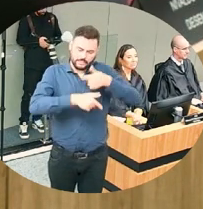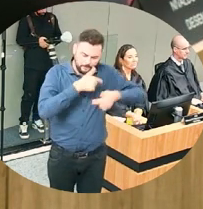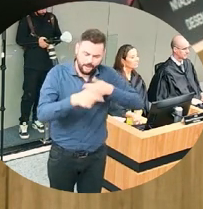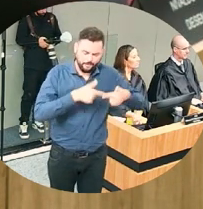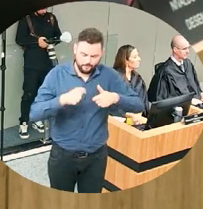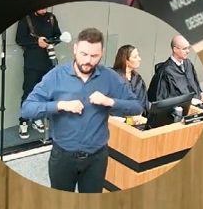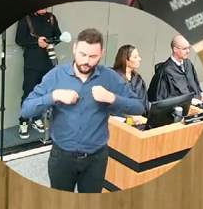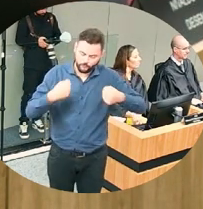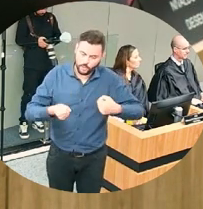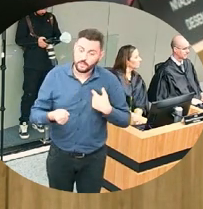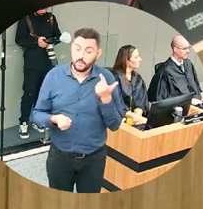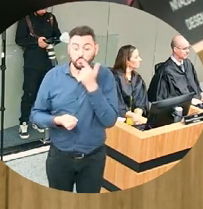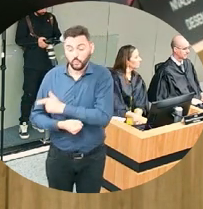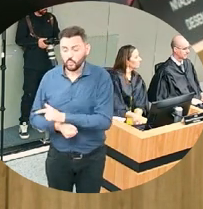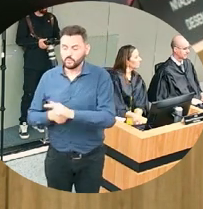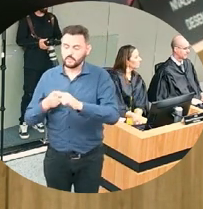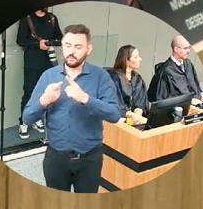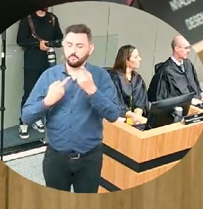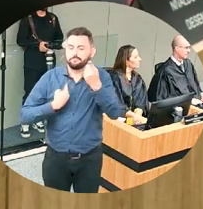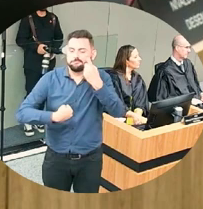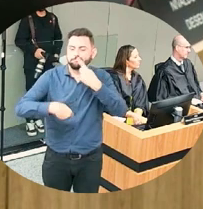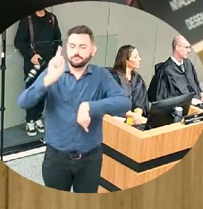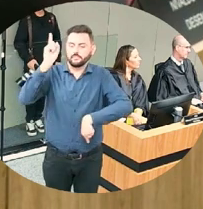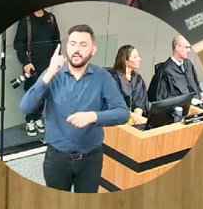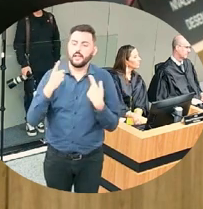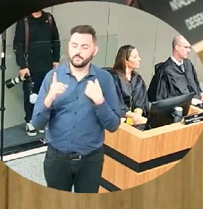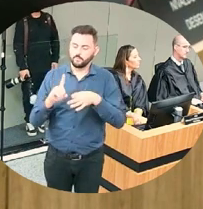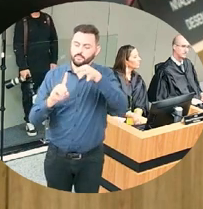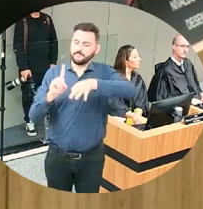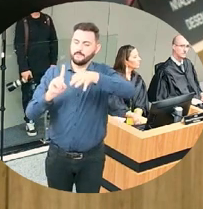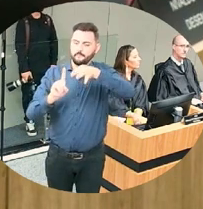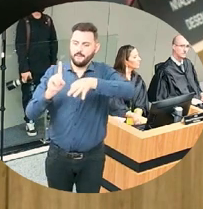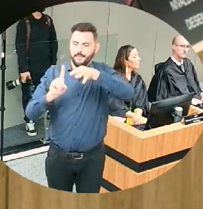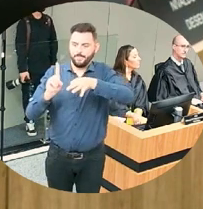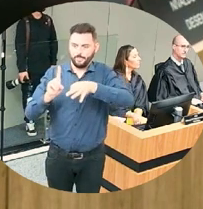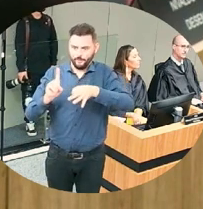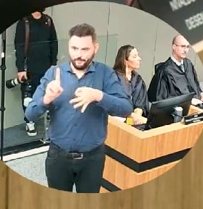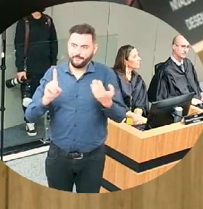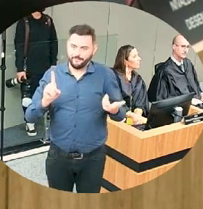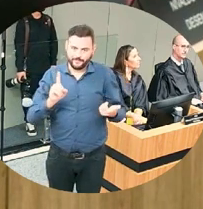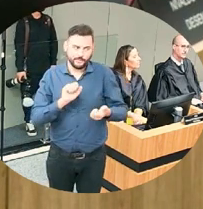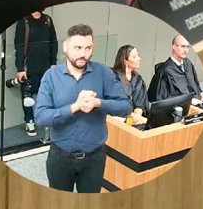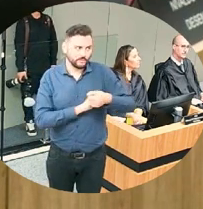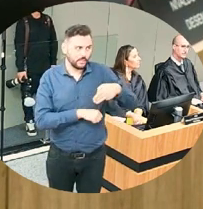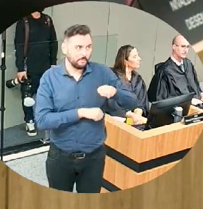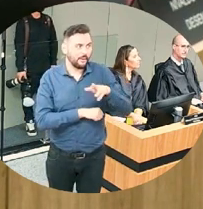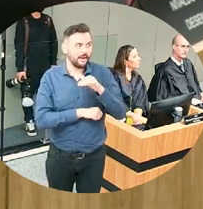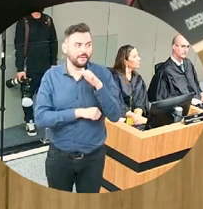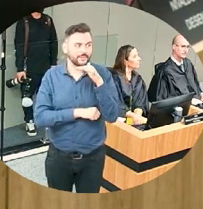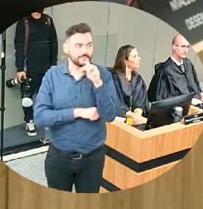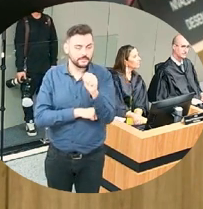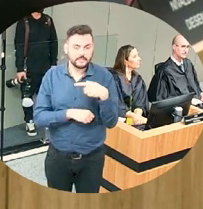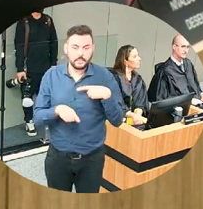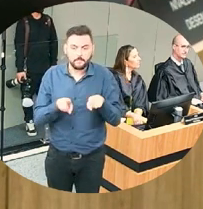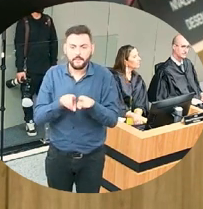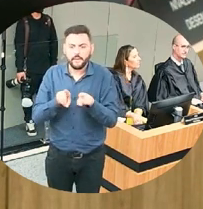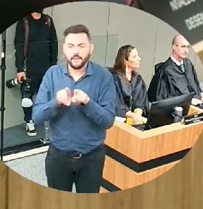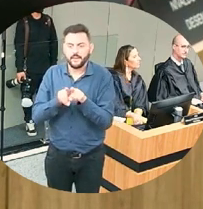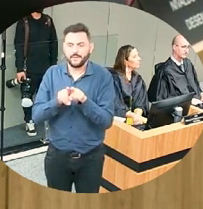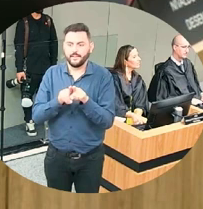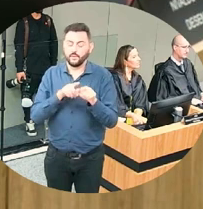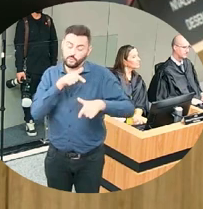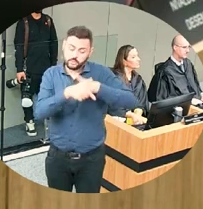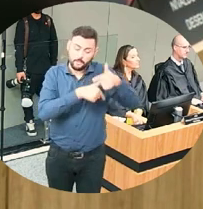ocupando vaga decorrente da aposentadoria de Sandra Márcia vanier foi gestor regional do